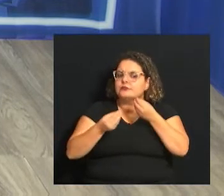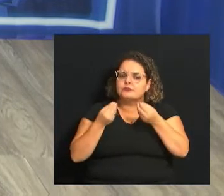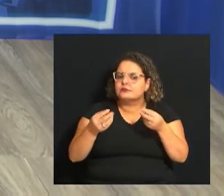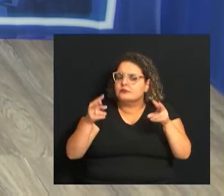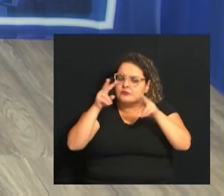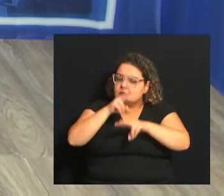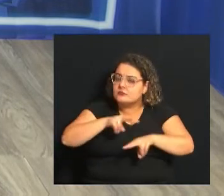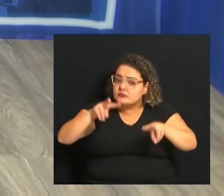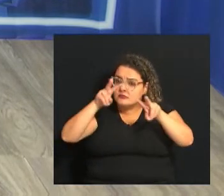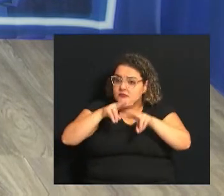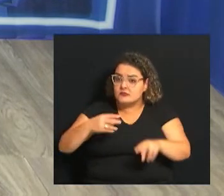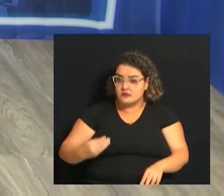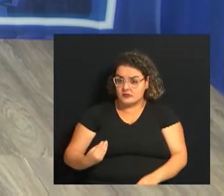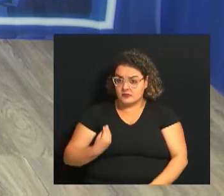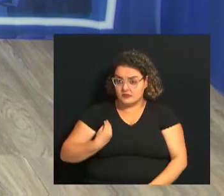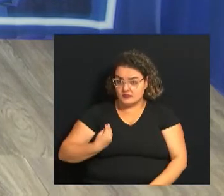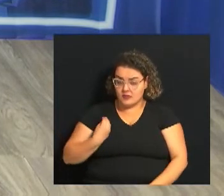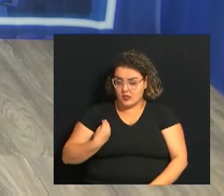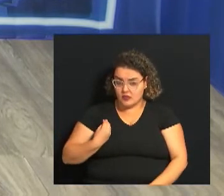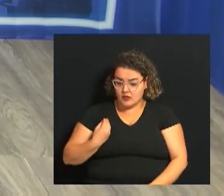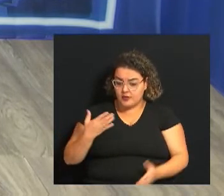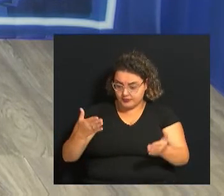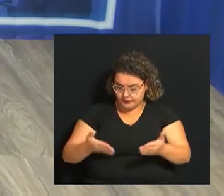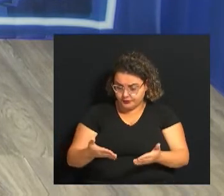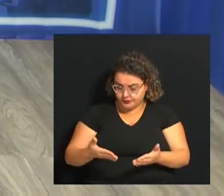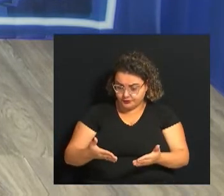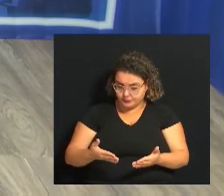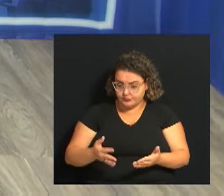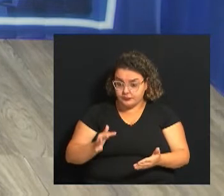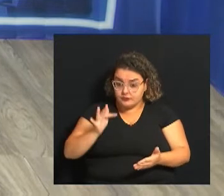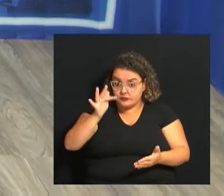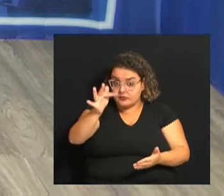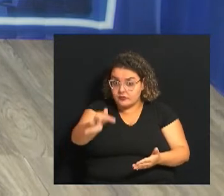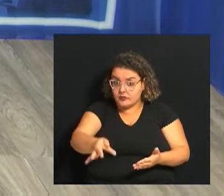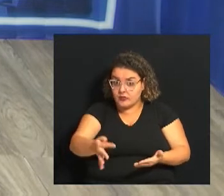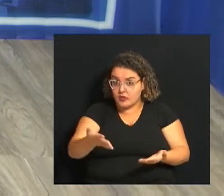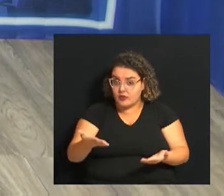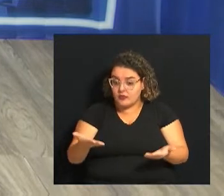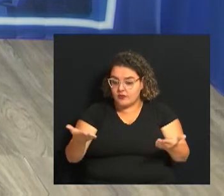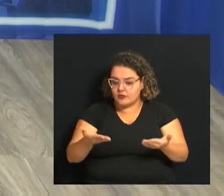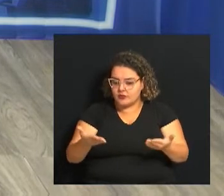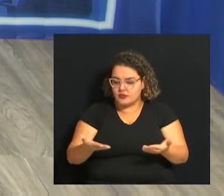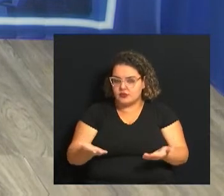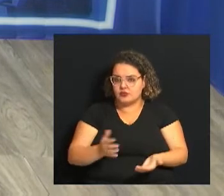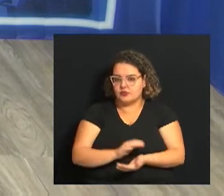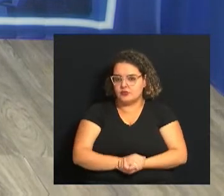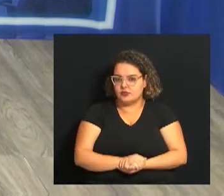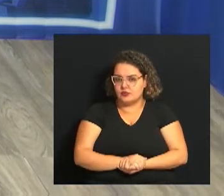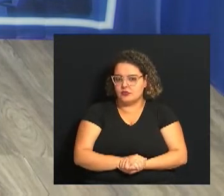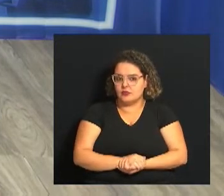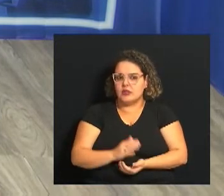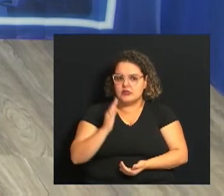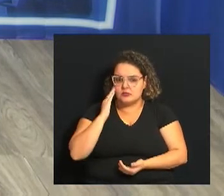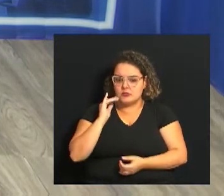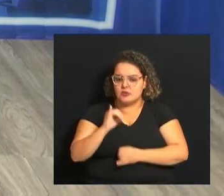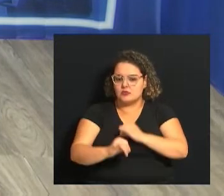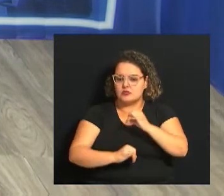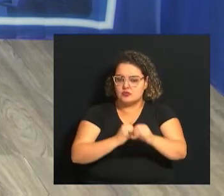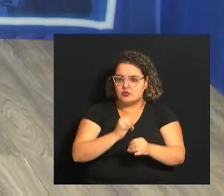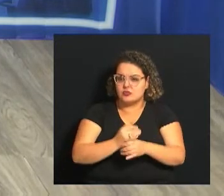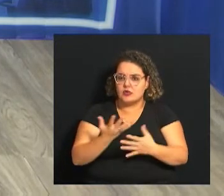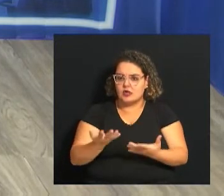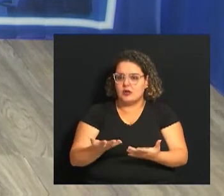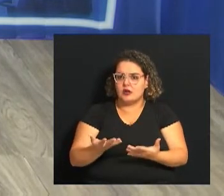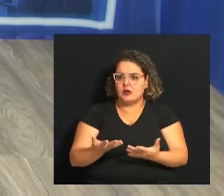para o presente, mas num futuro próximo? Nós vamos entender como é que a internet funciona, a gente vai saber utilizar, a tendência é de